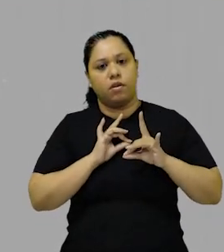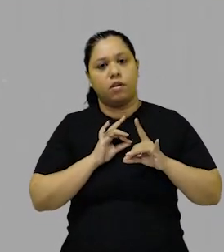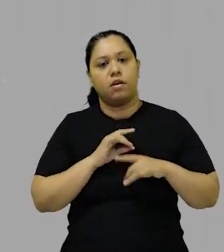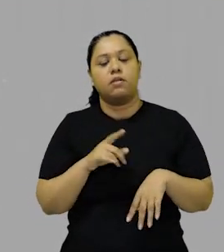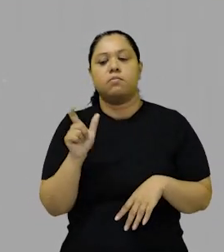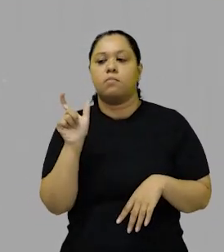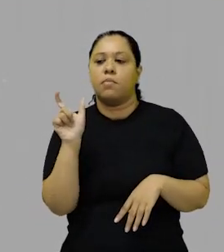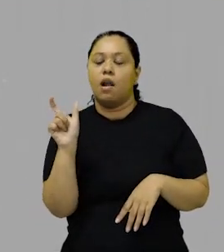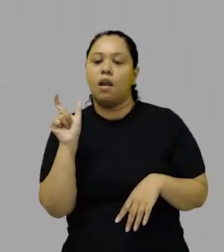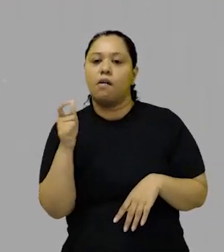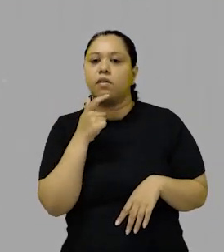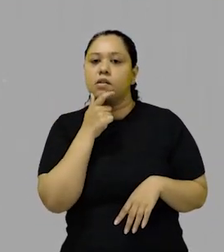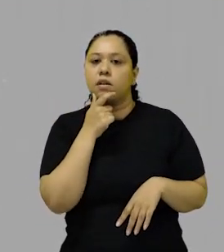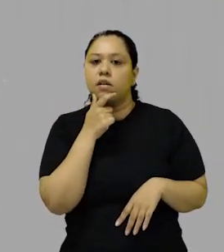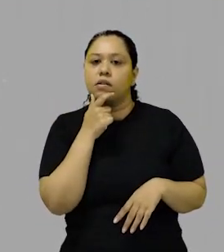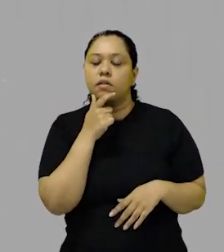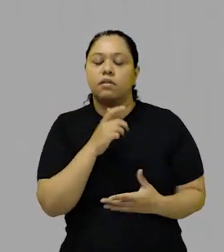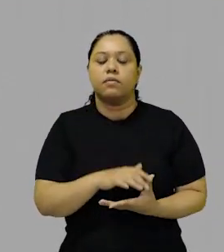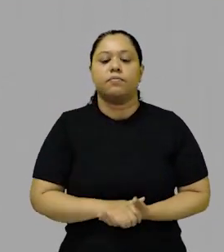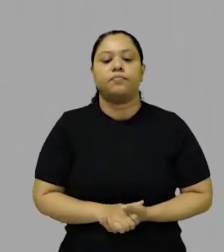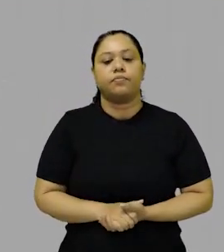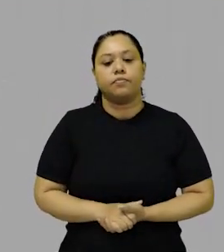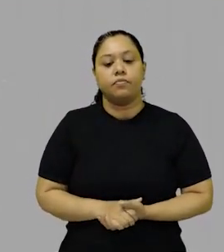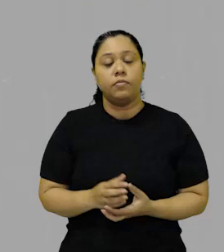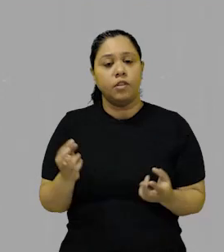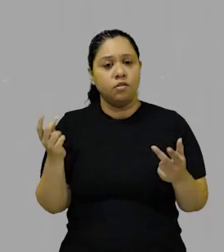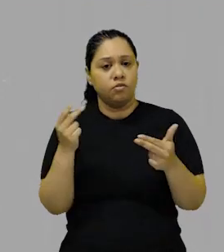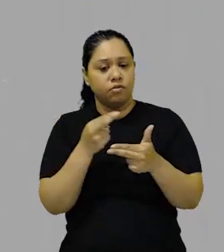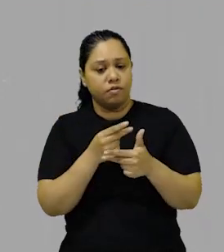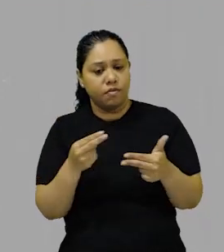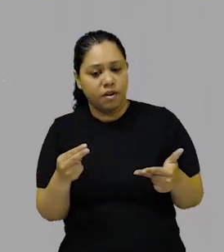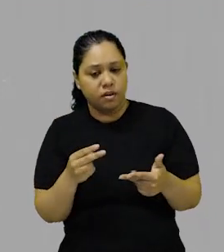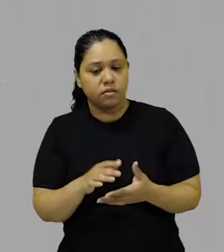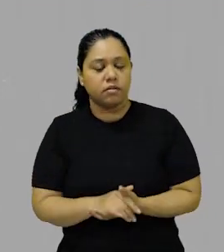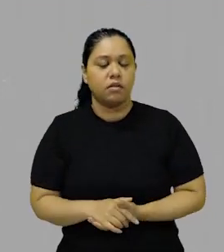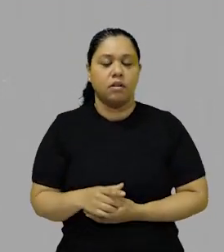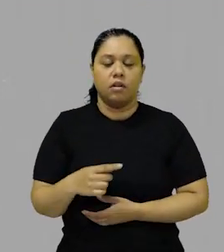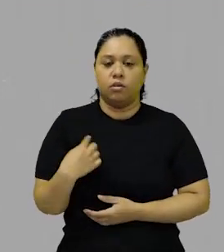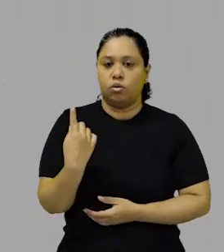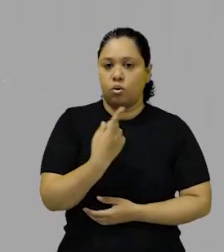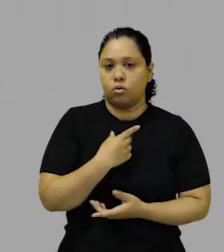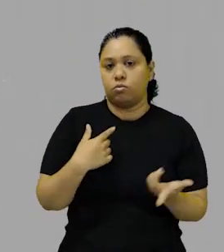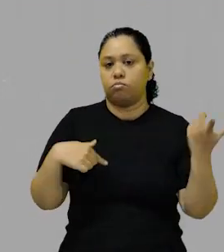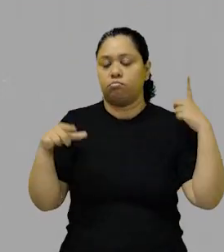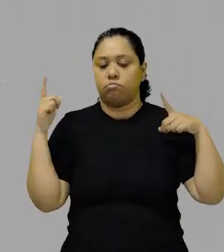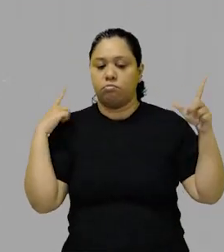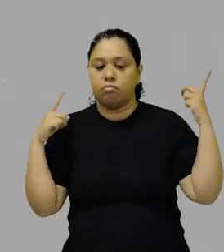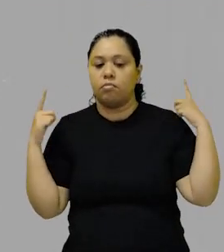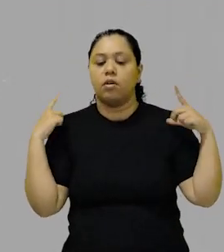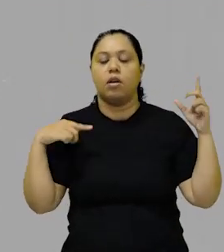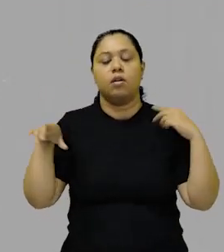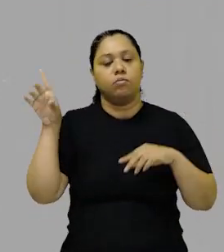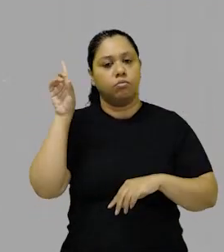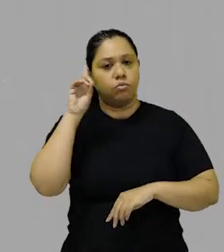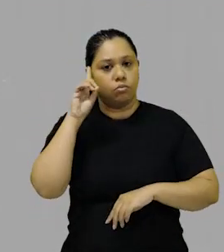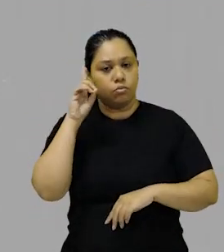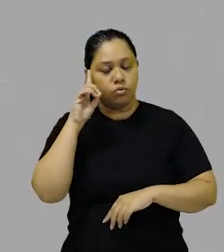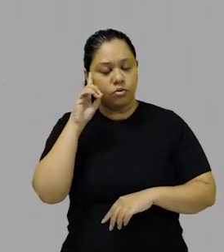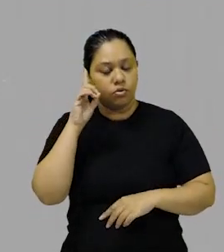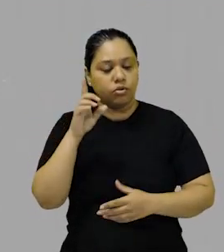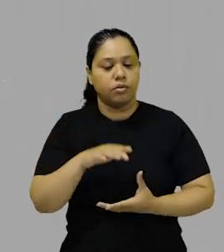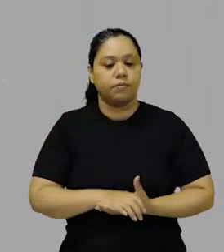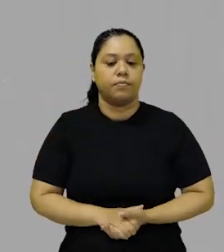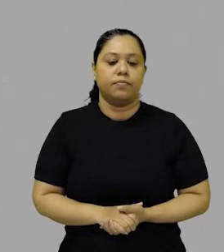os filmes, os jogos são recursos que fazem parte do nosso entretenimento, fazem parte do nosso dia a dia e automaticamente